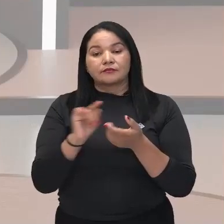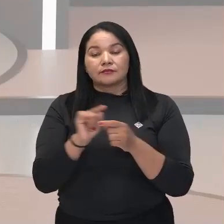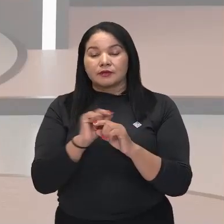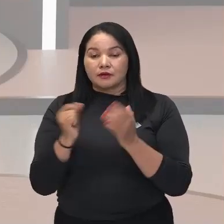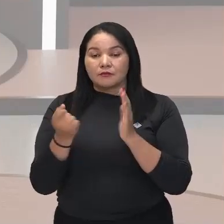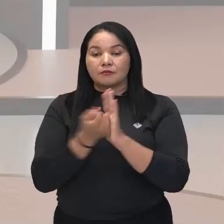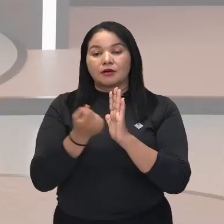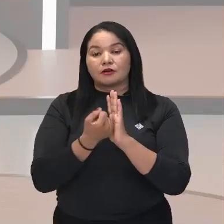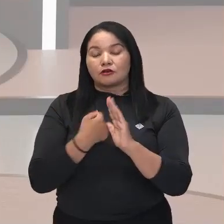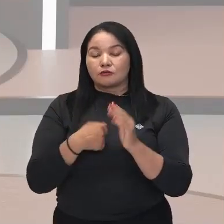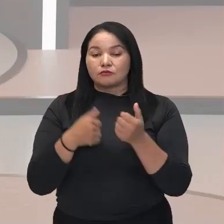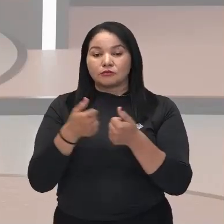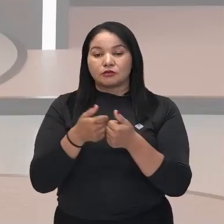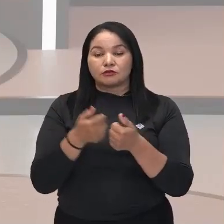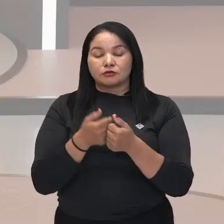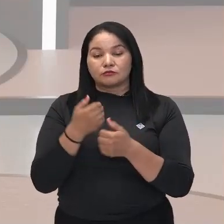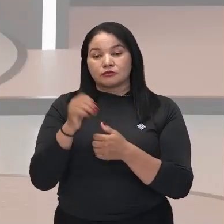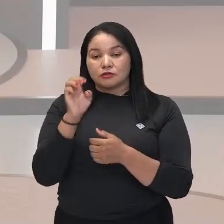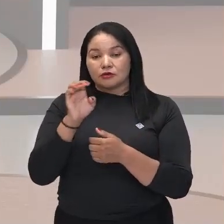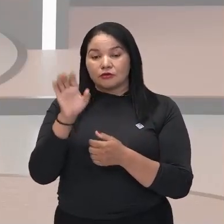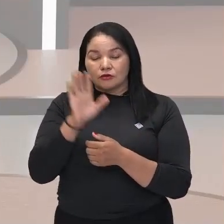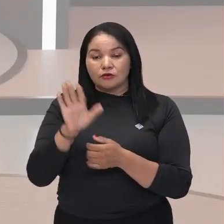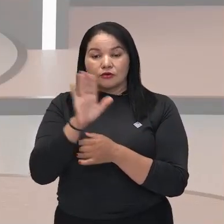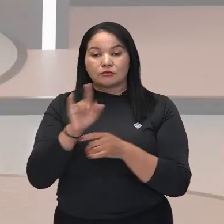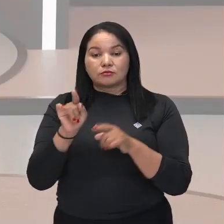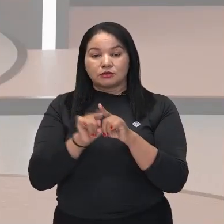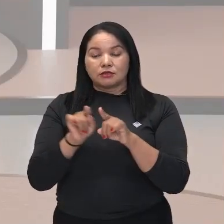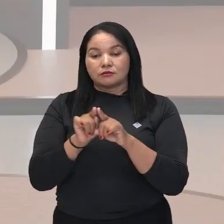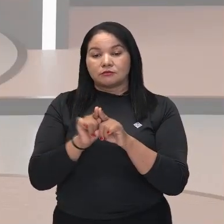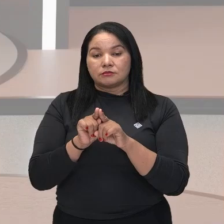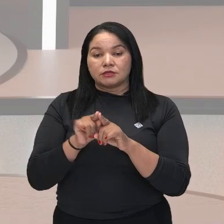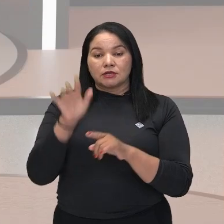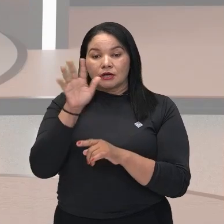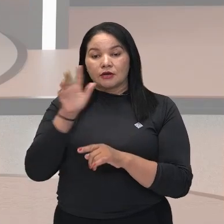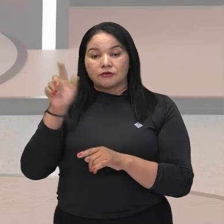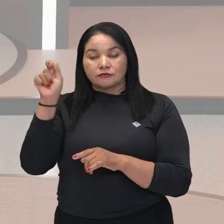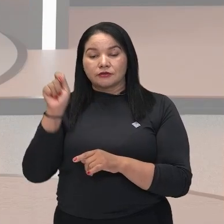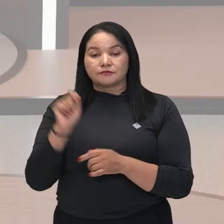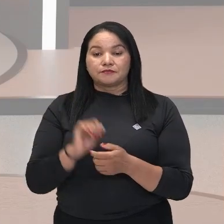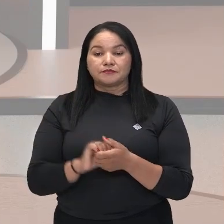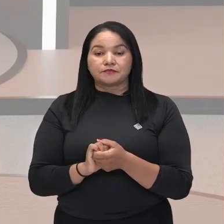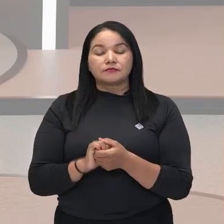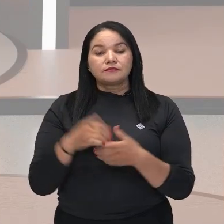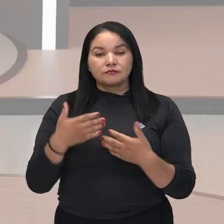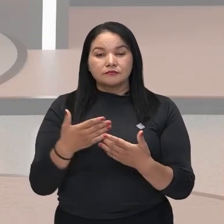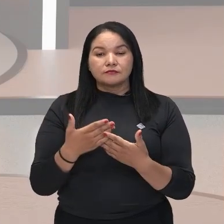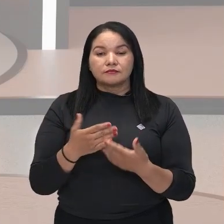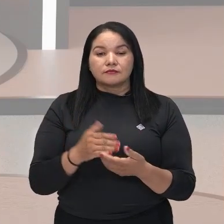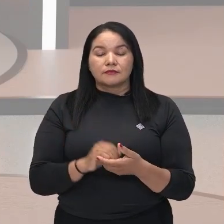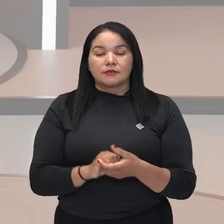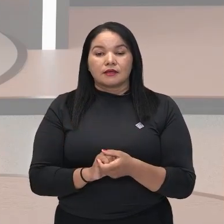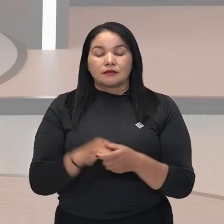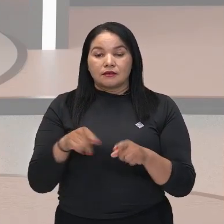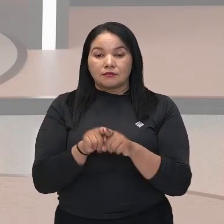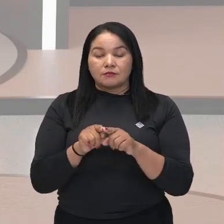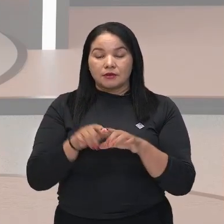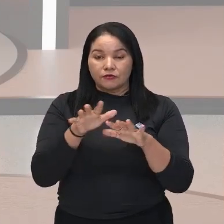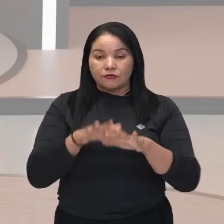estar próximo da Europa, próximo da África, tá certo, gente? Então, além disso, nesse